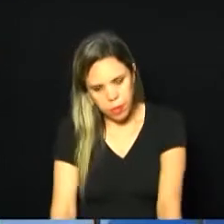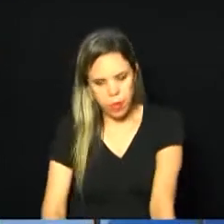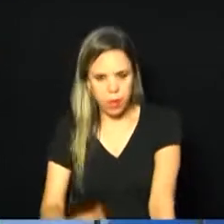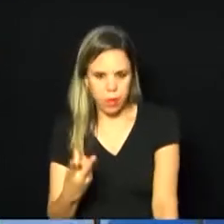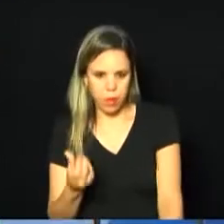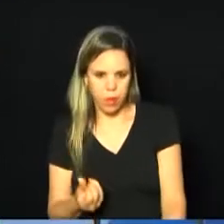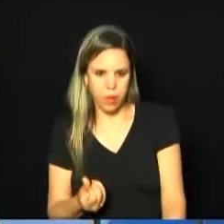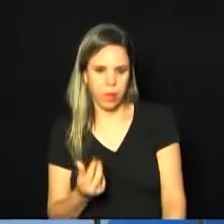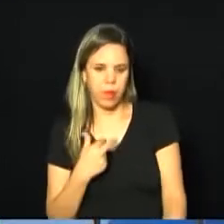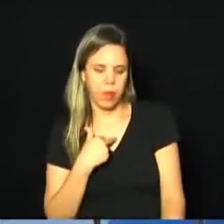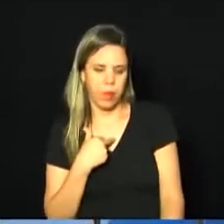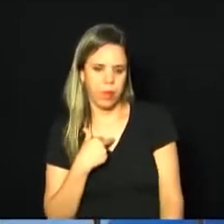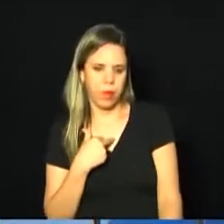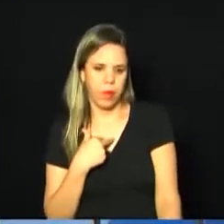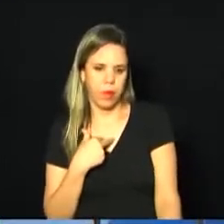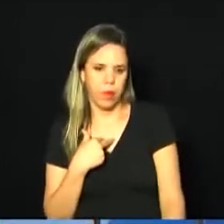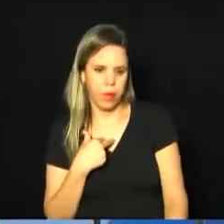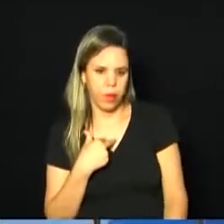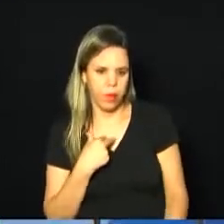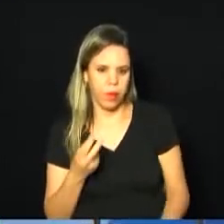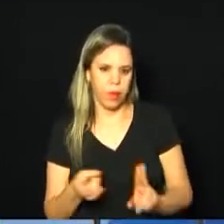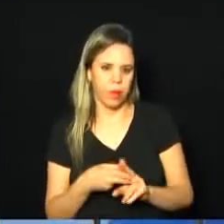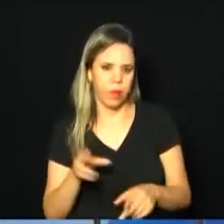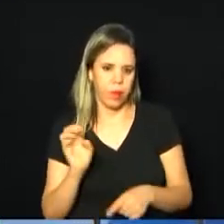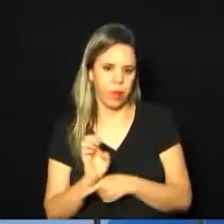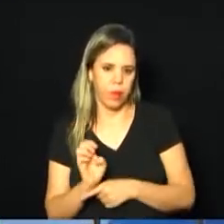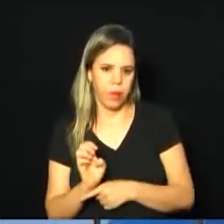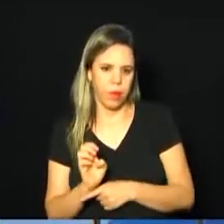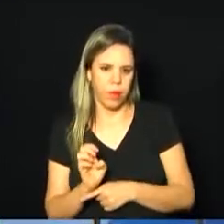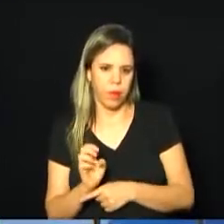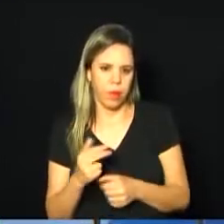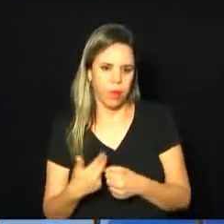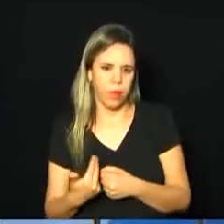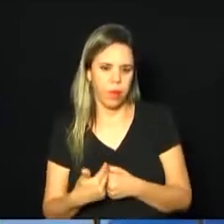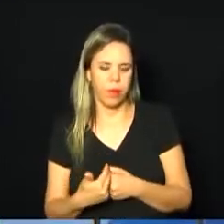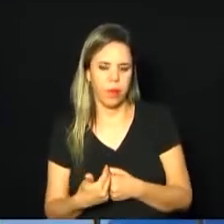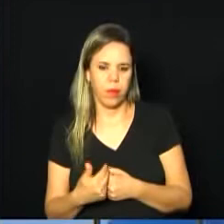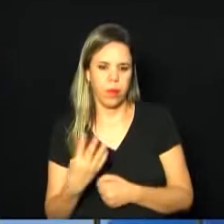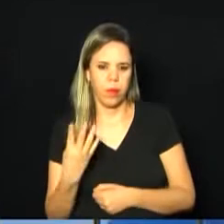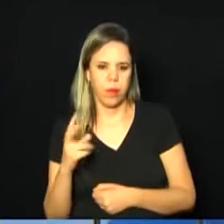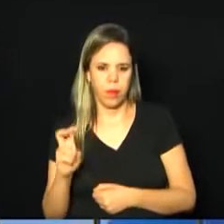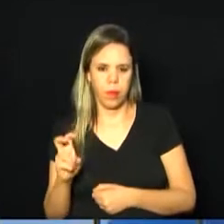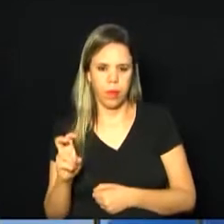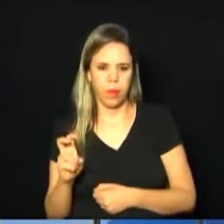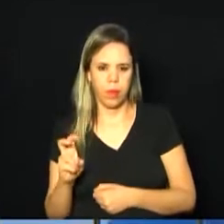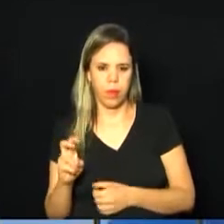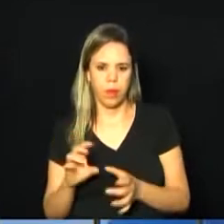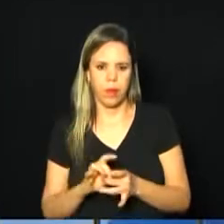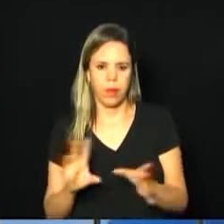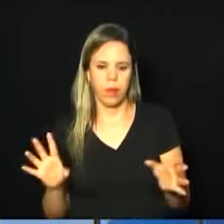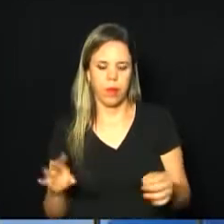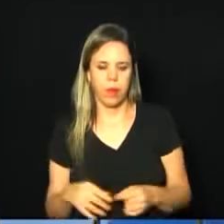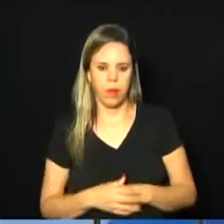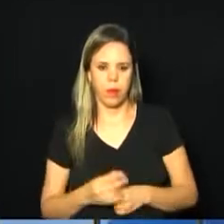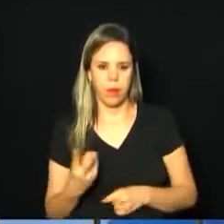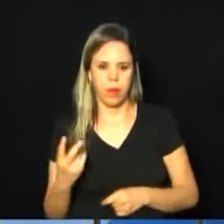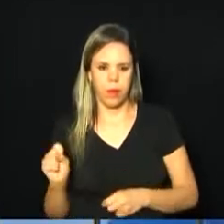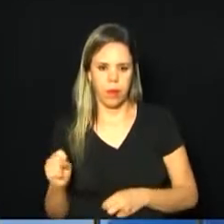27 estão ocupados no SUS Estadual que horas e da Unicamp 45 leitos disponíveis